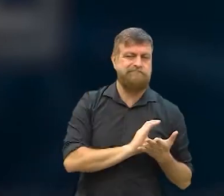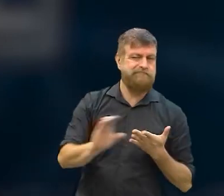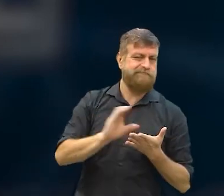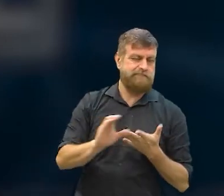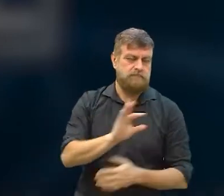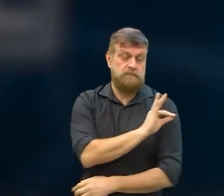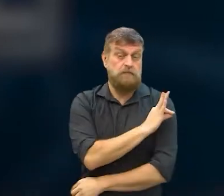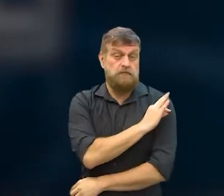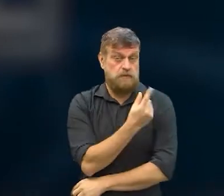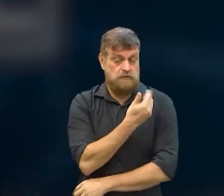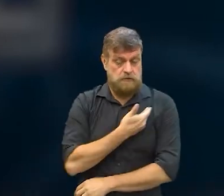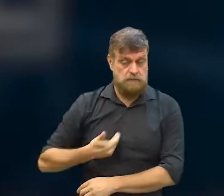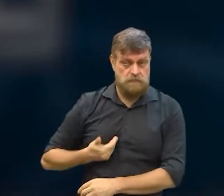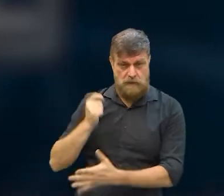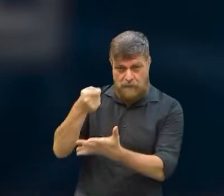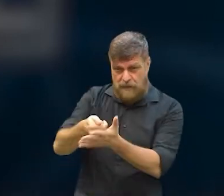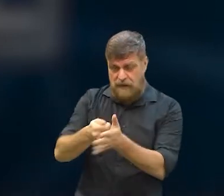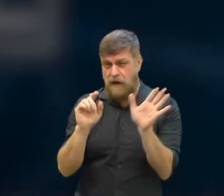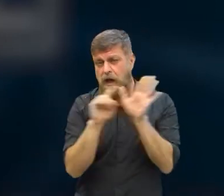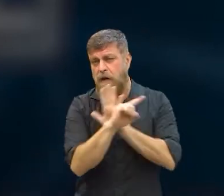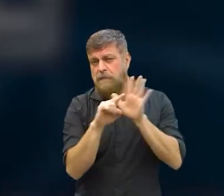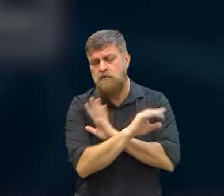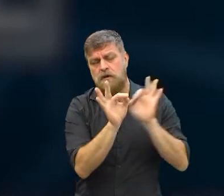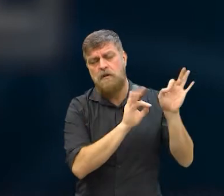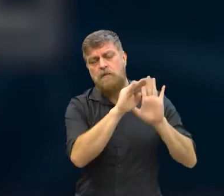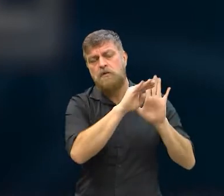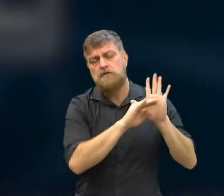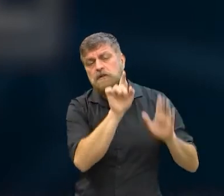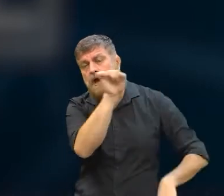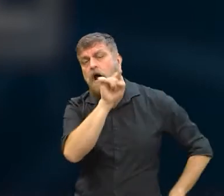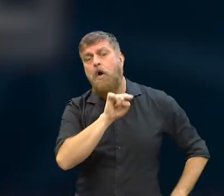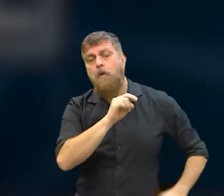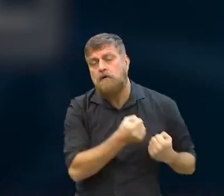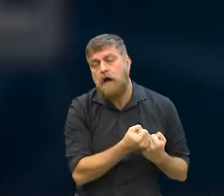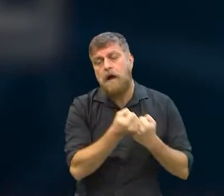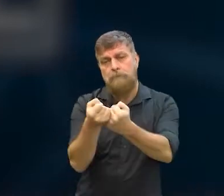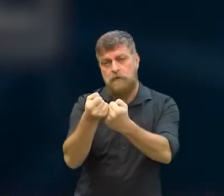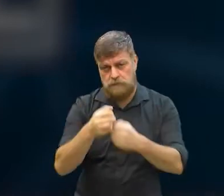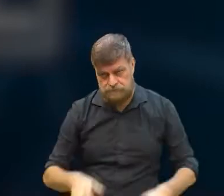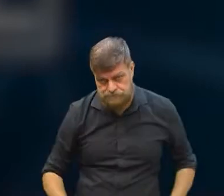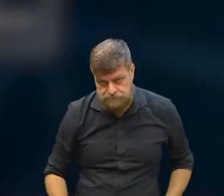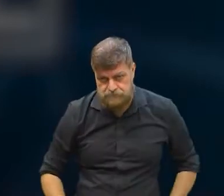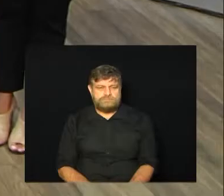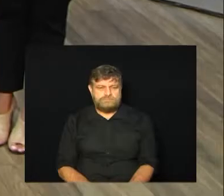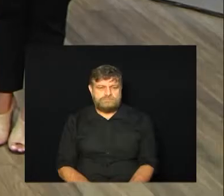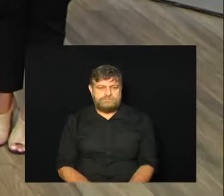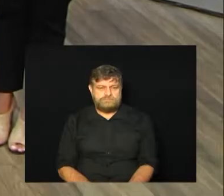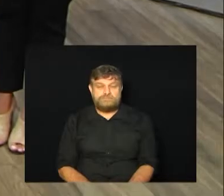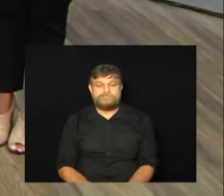pelo governo municipal e pergunta quais os projetos existentes de apoio às cooperativas em